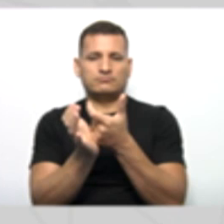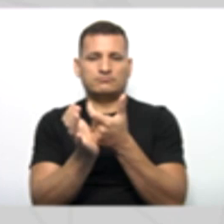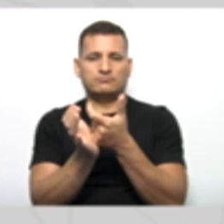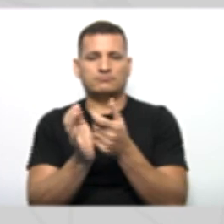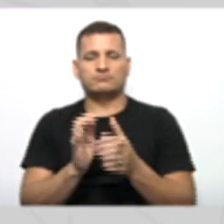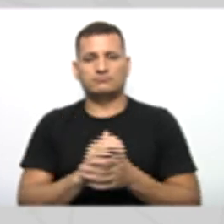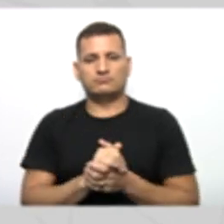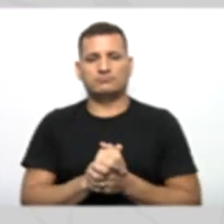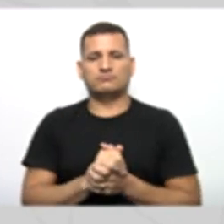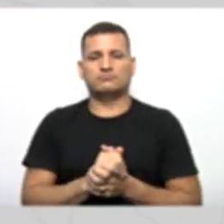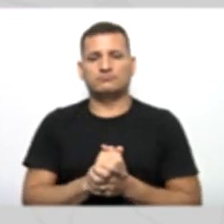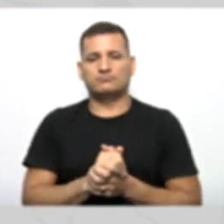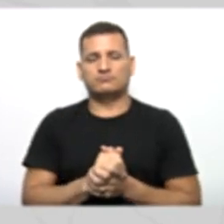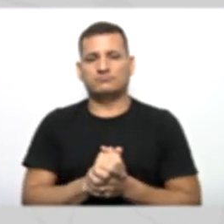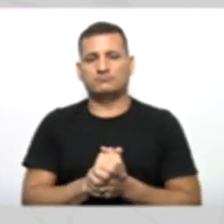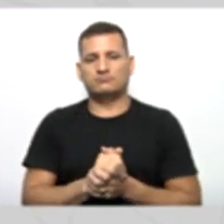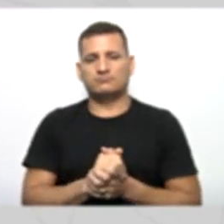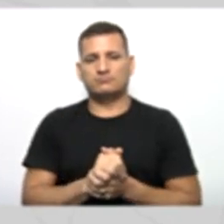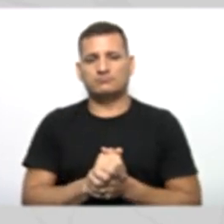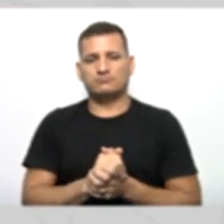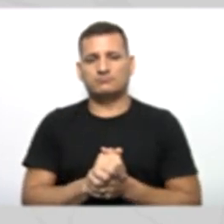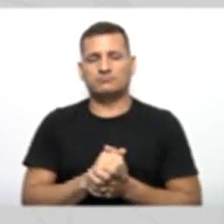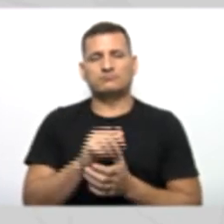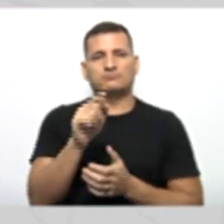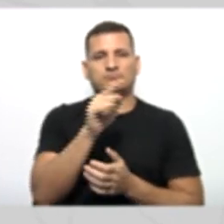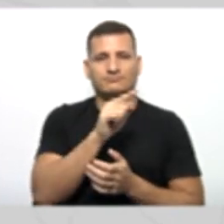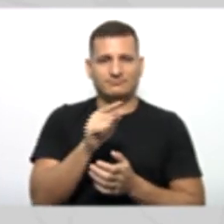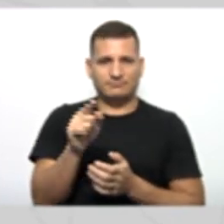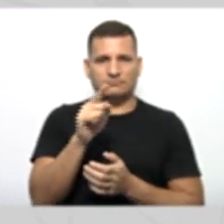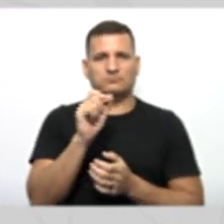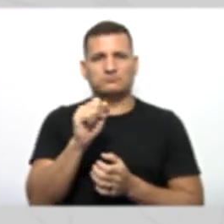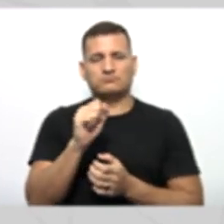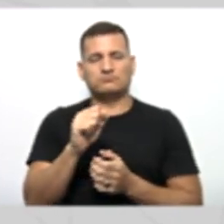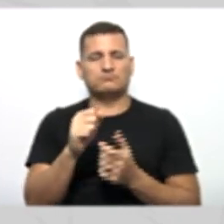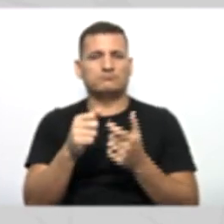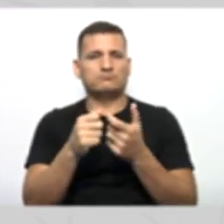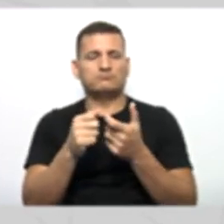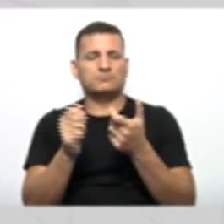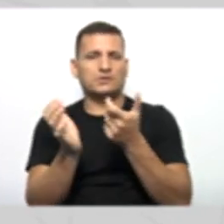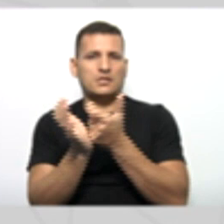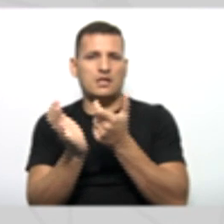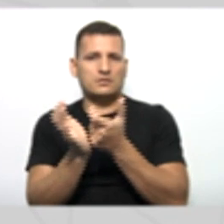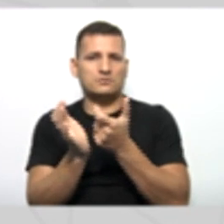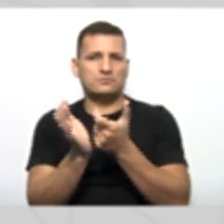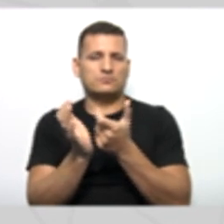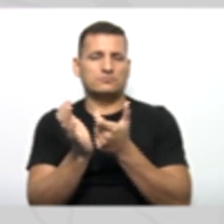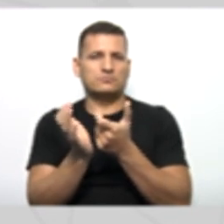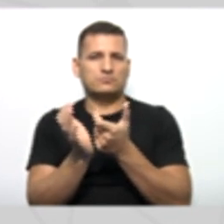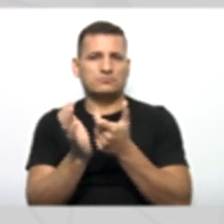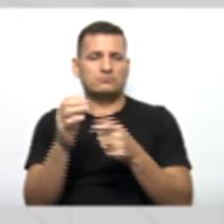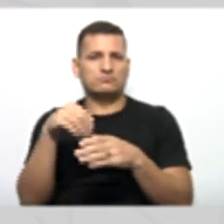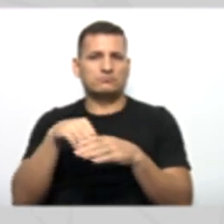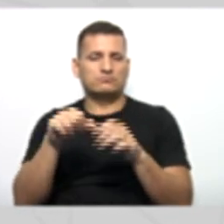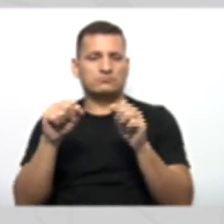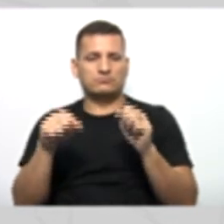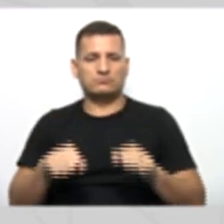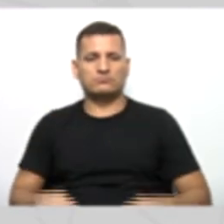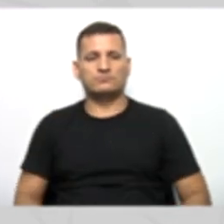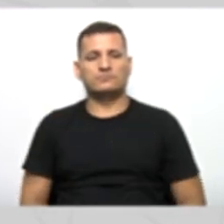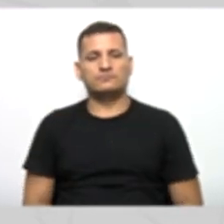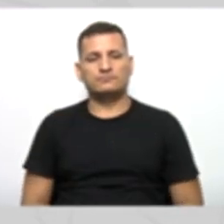ser uma ou mais classes dentro do sistema. Continuando aqui,